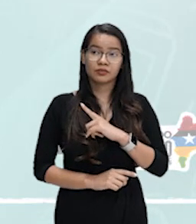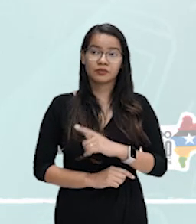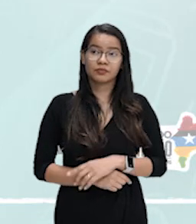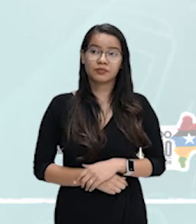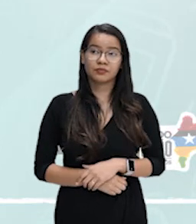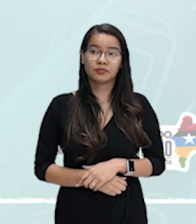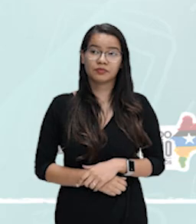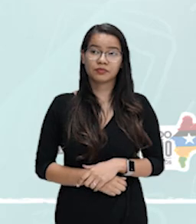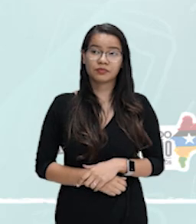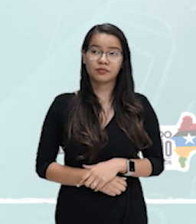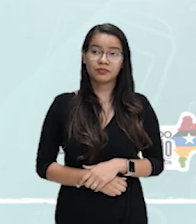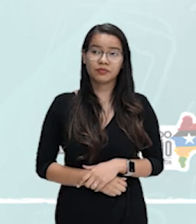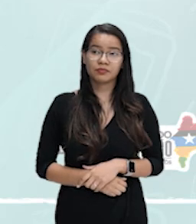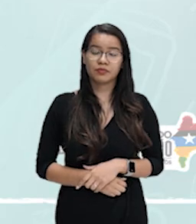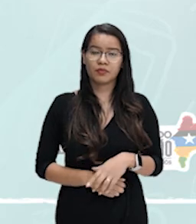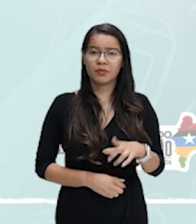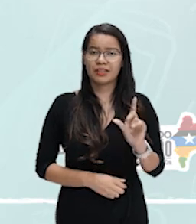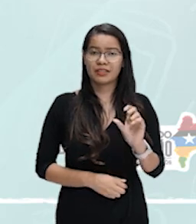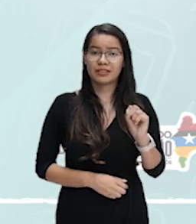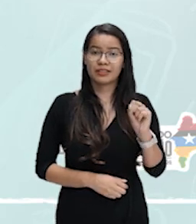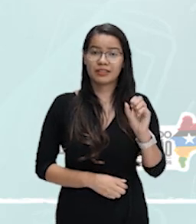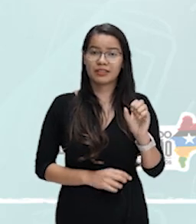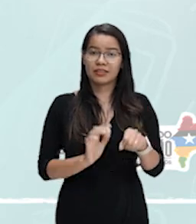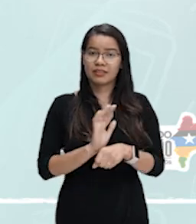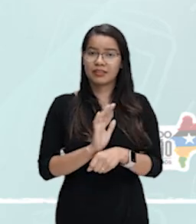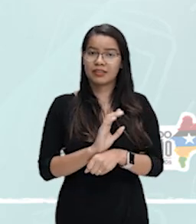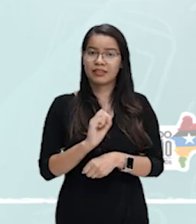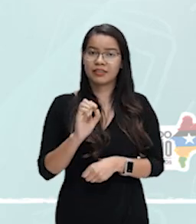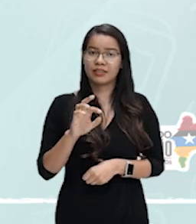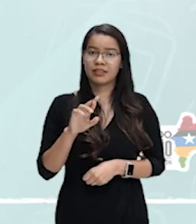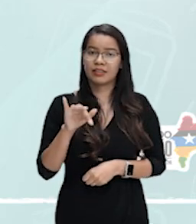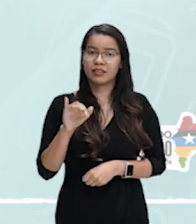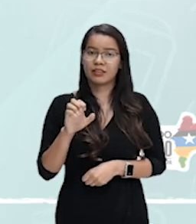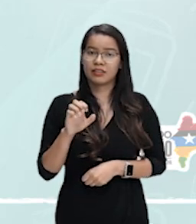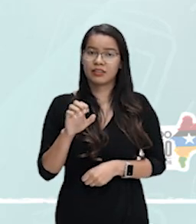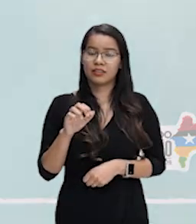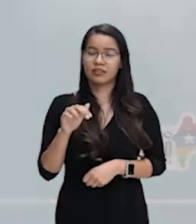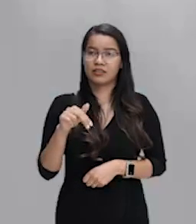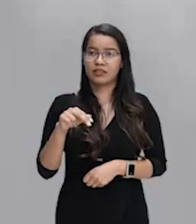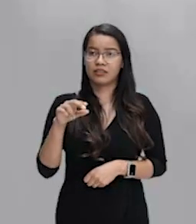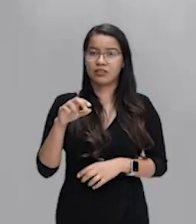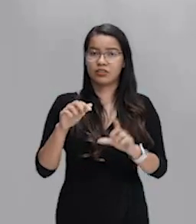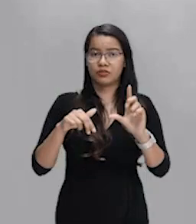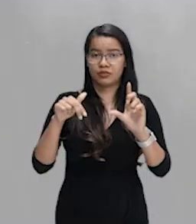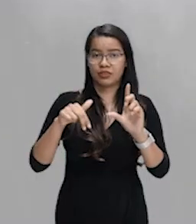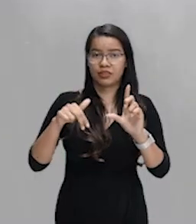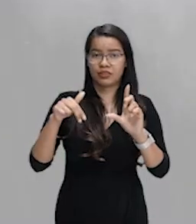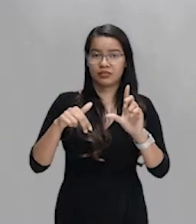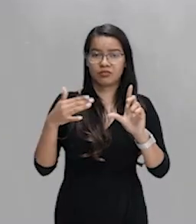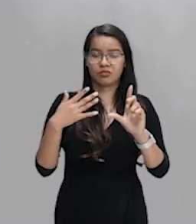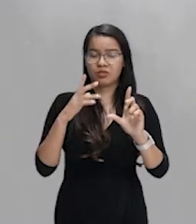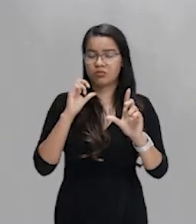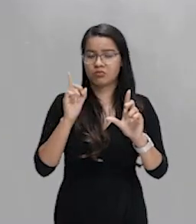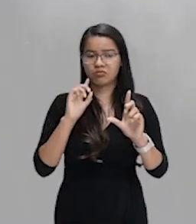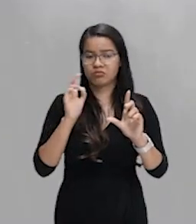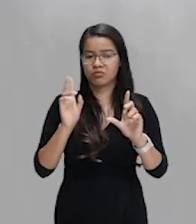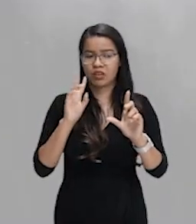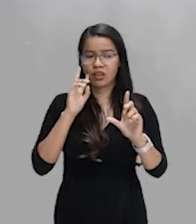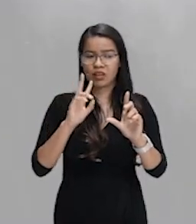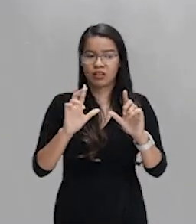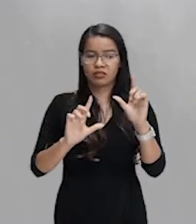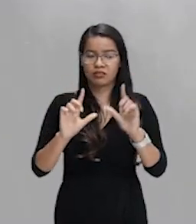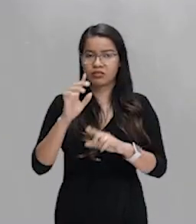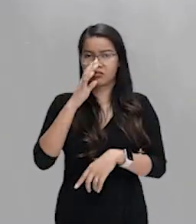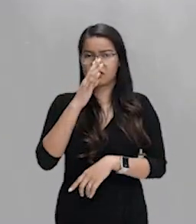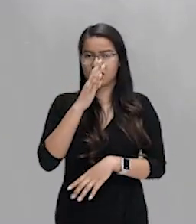tem uma série, se não me engano, na Netflix, mas eu não assisti ainda, não posso ter referência com vocês se é interessante ou é válida. Mas você